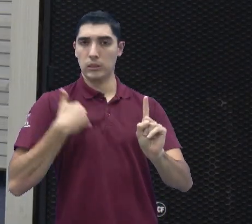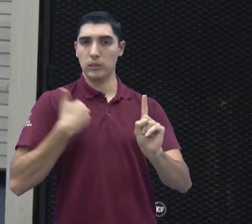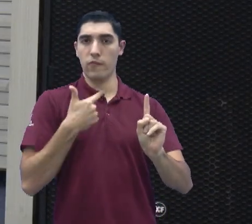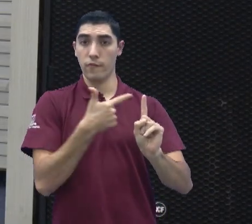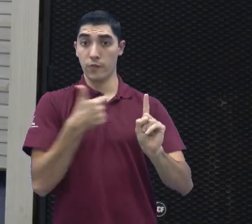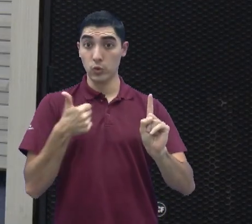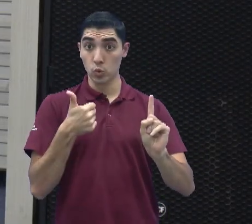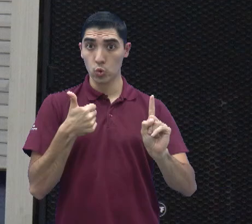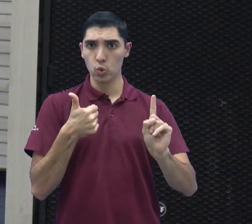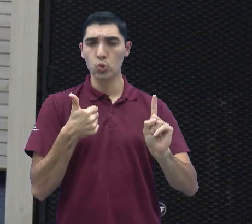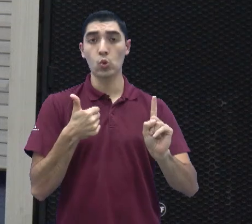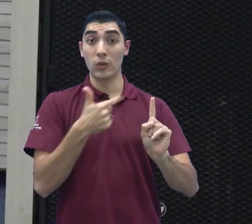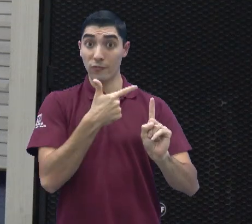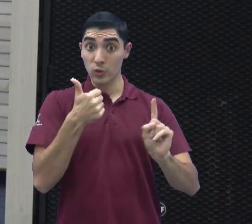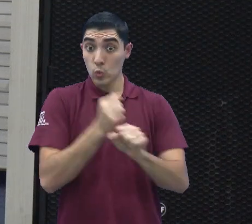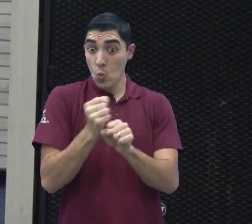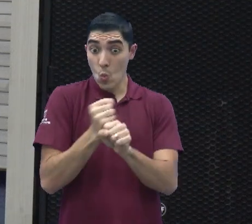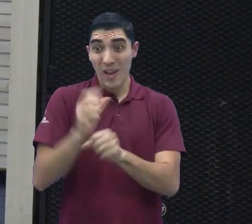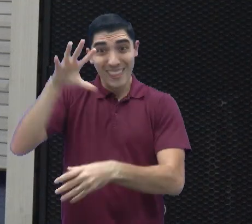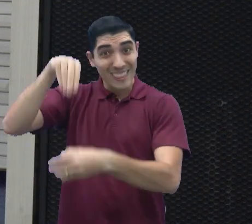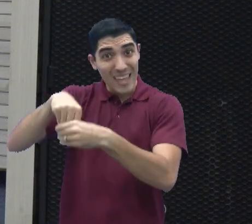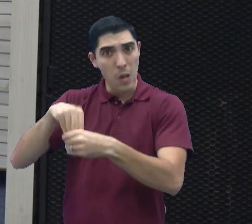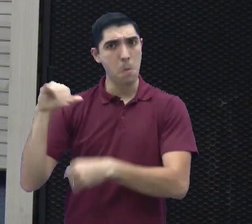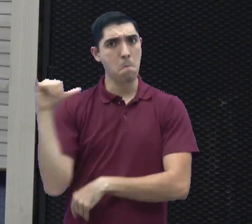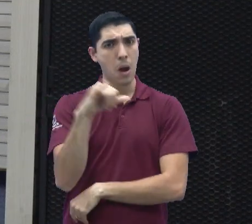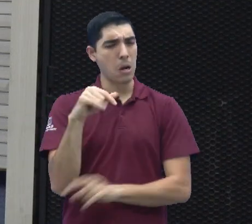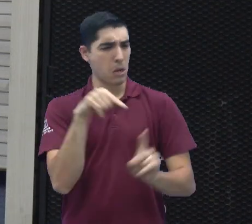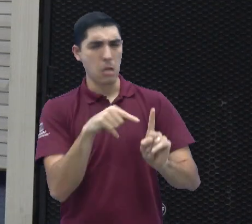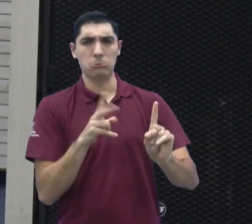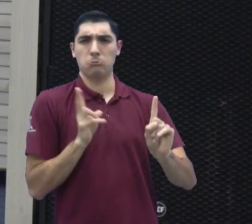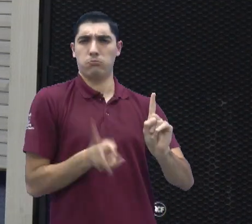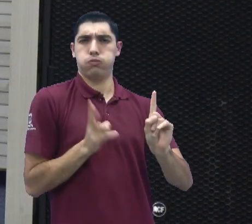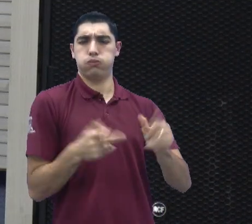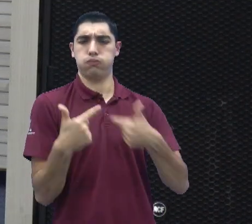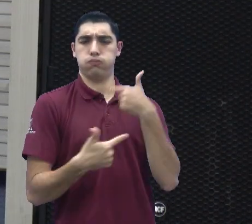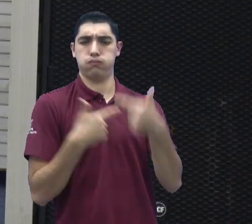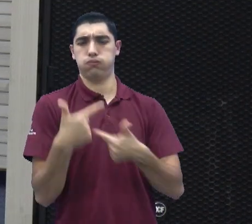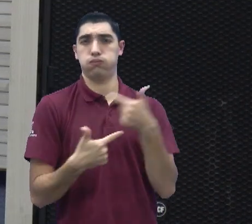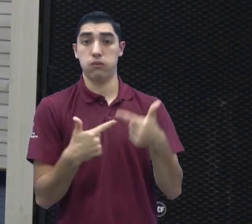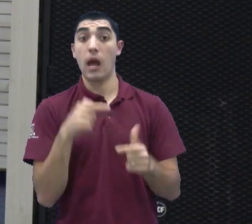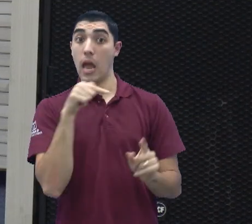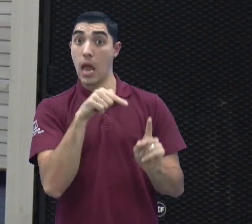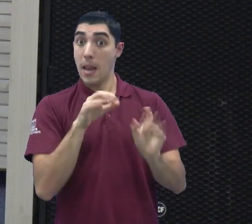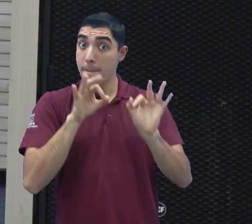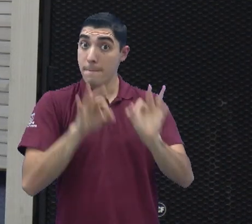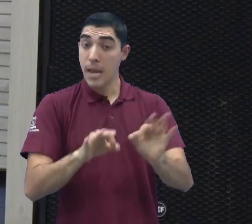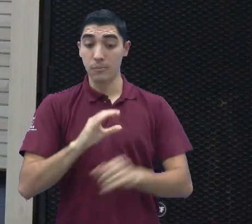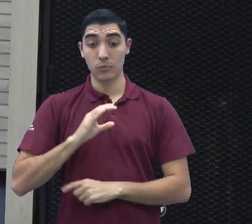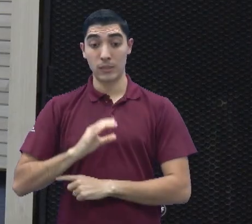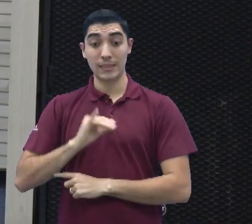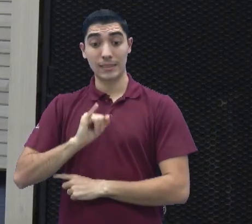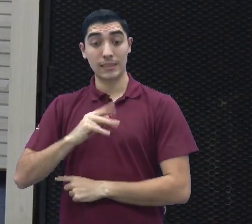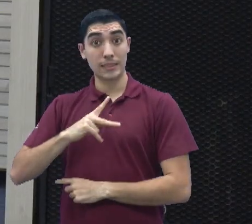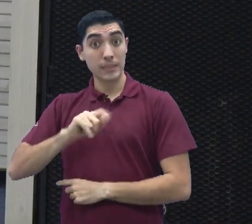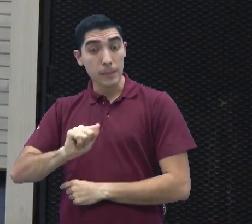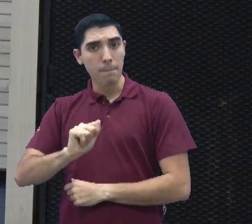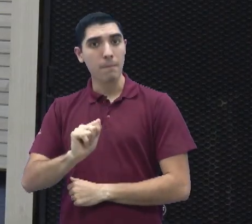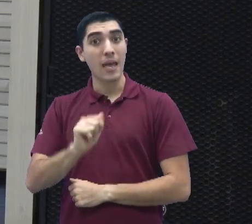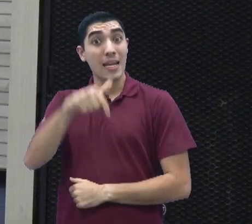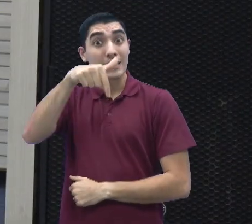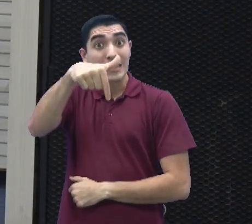Embraer, com instabilidade no emprego, porque ele foi eleito cipeiro por 7 vezes e